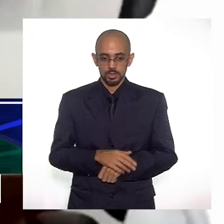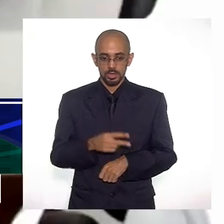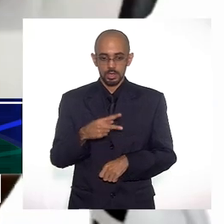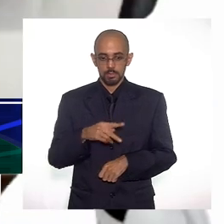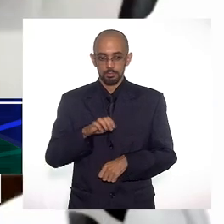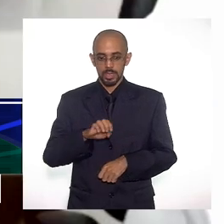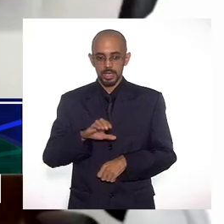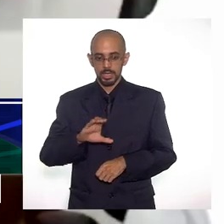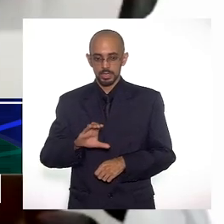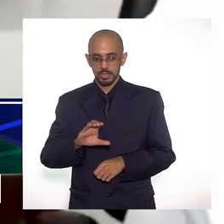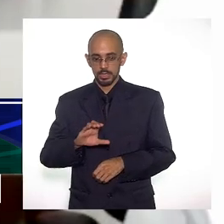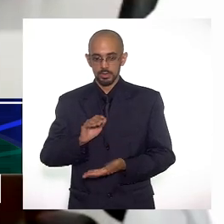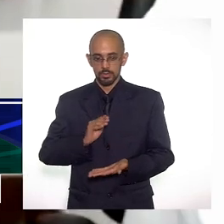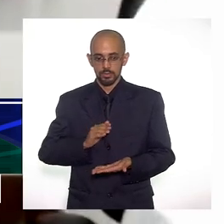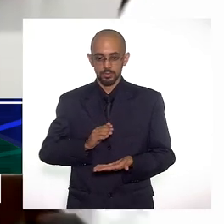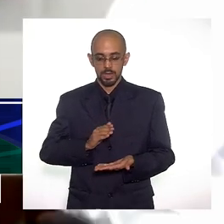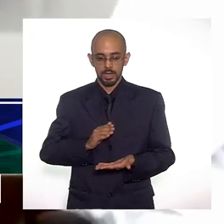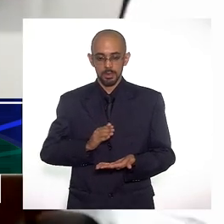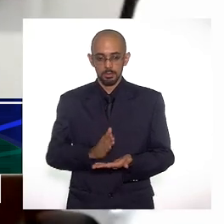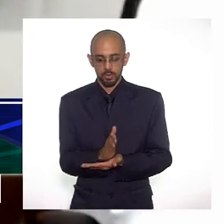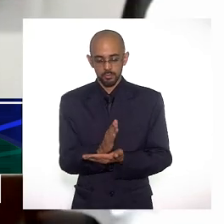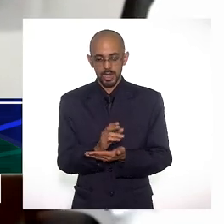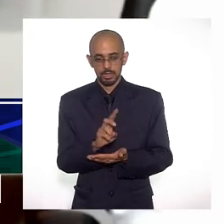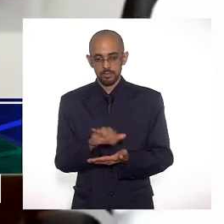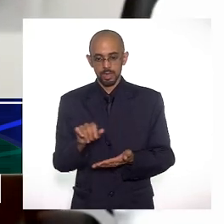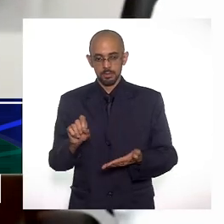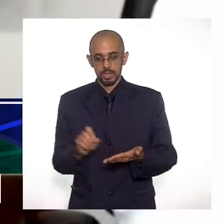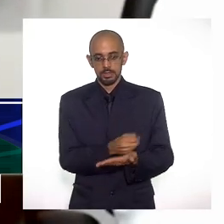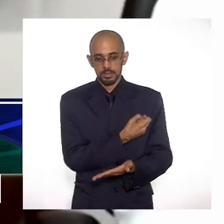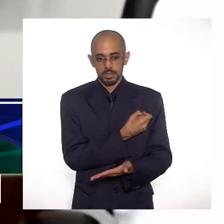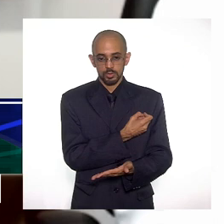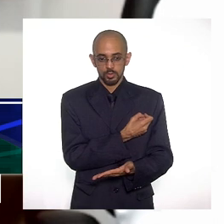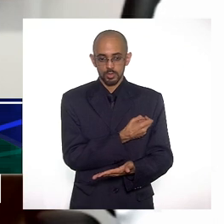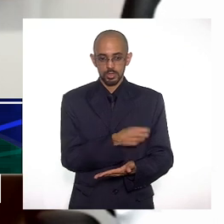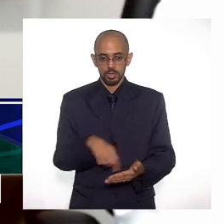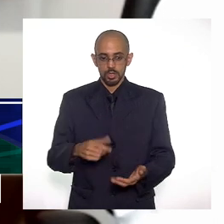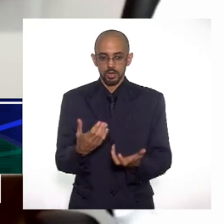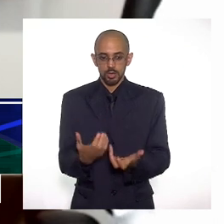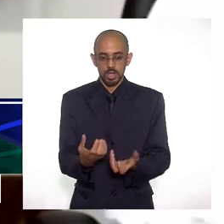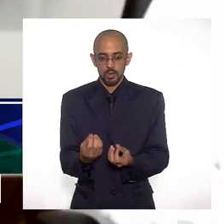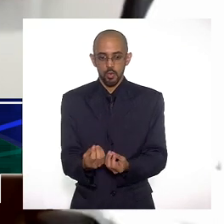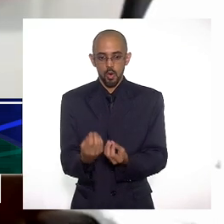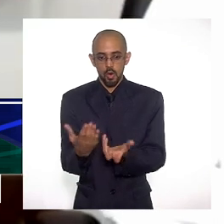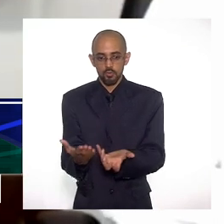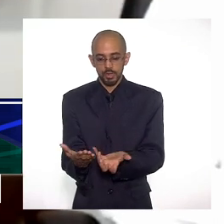foi aprovada, vai à promulgação. Eu quero oferecer